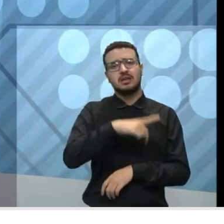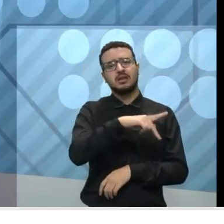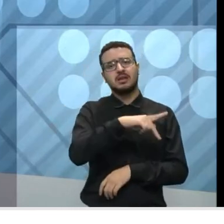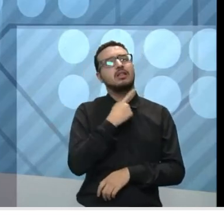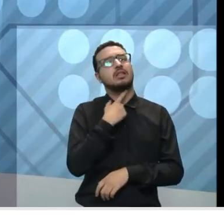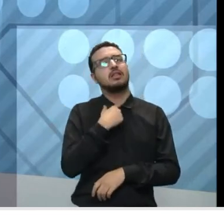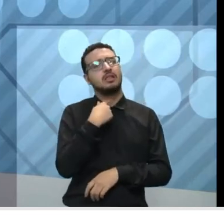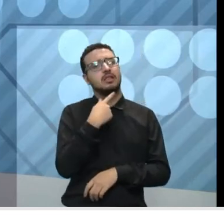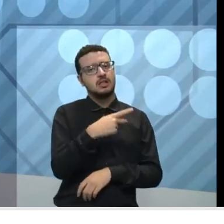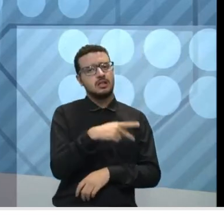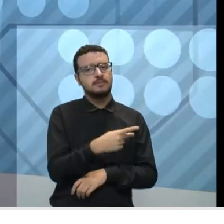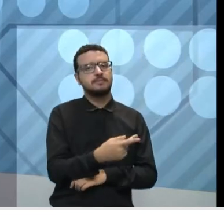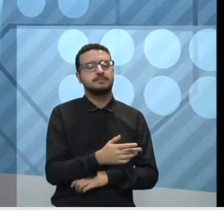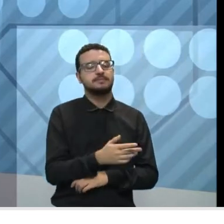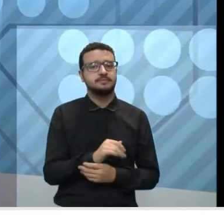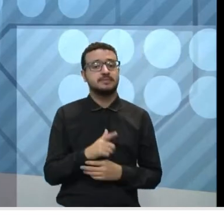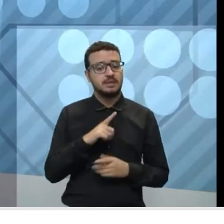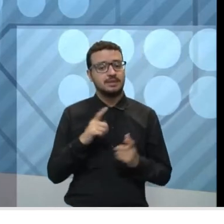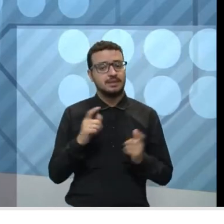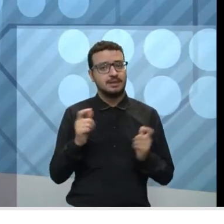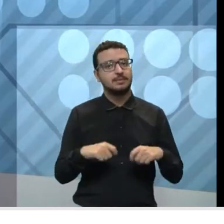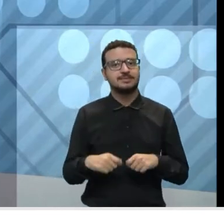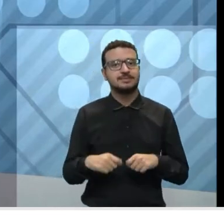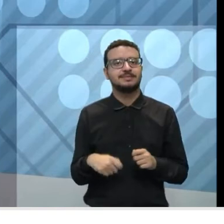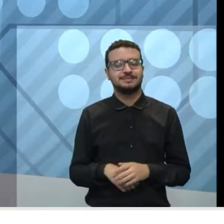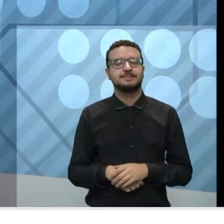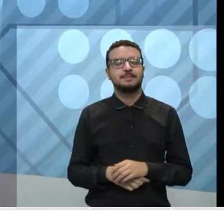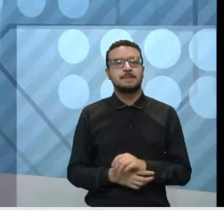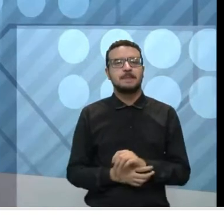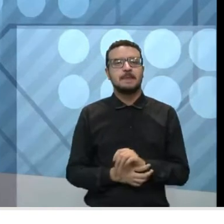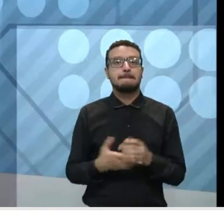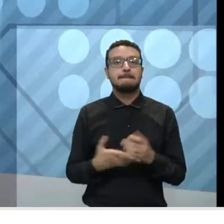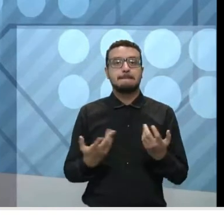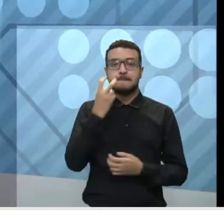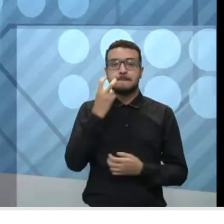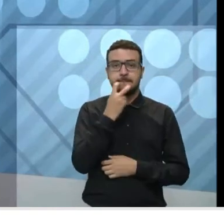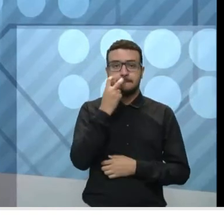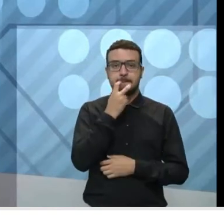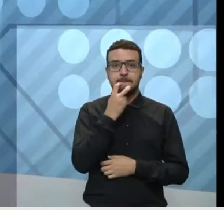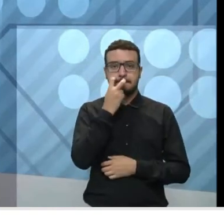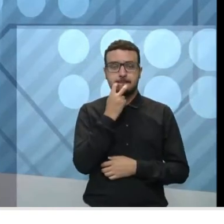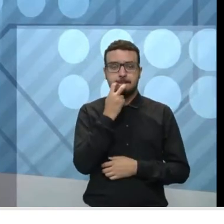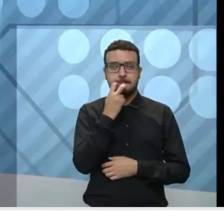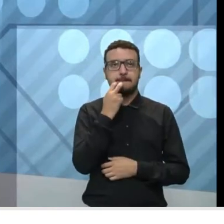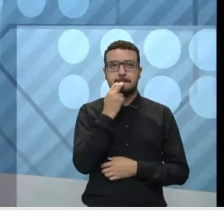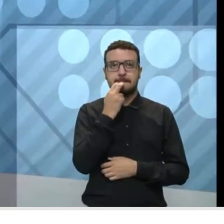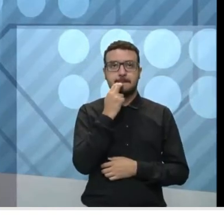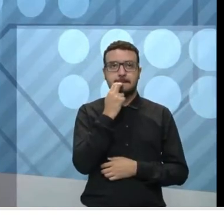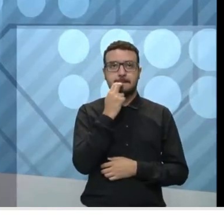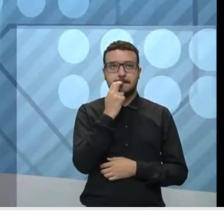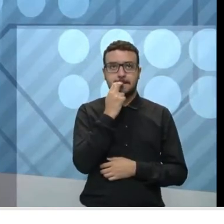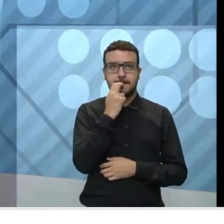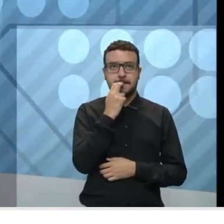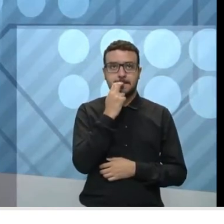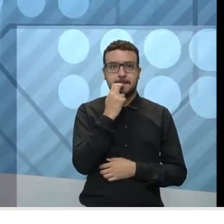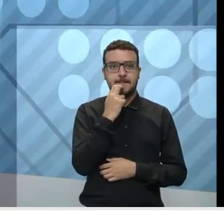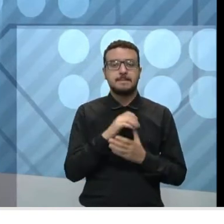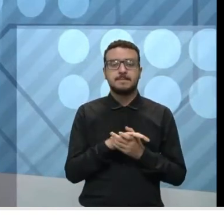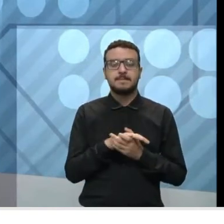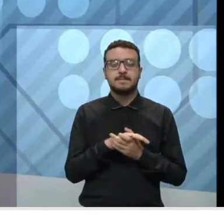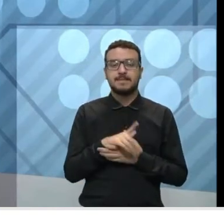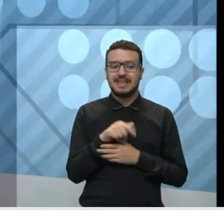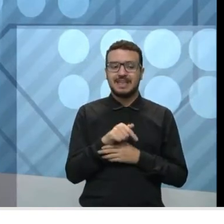A oralidade para o sujeito surdo não é um movimento natural. Ele vai precisar de